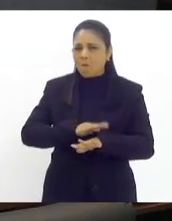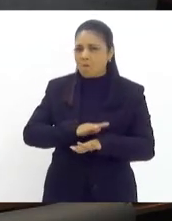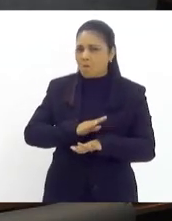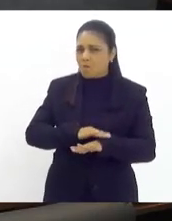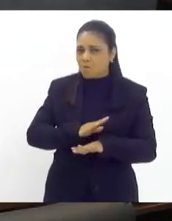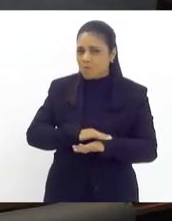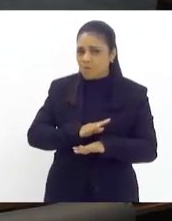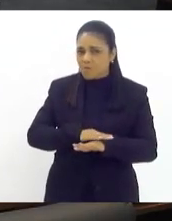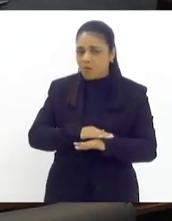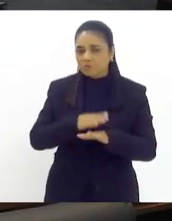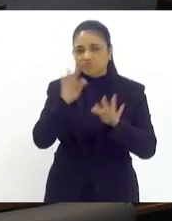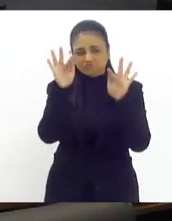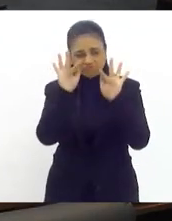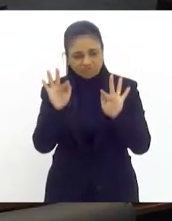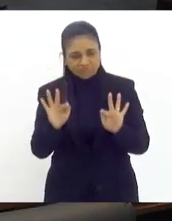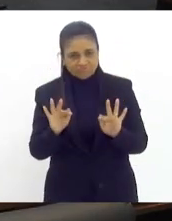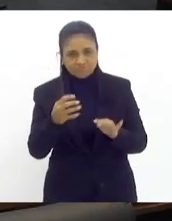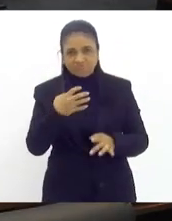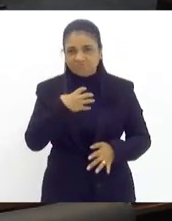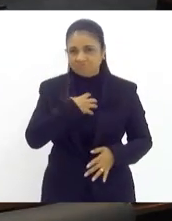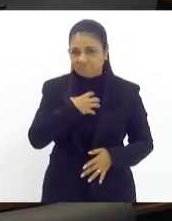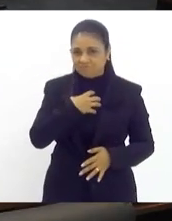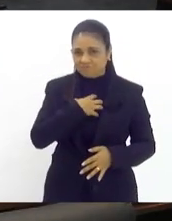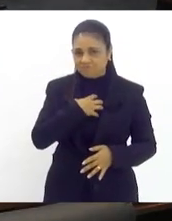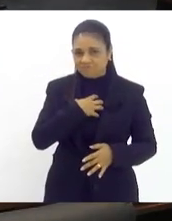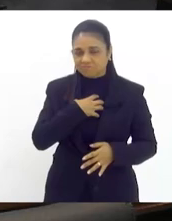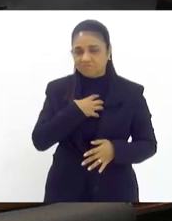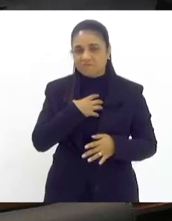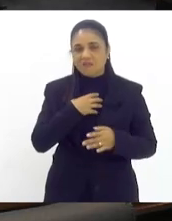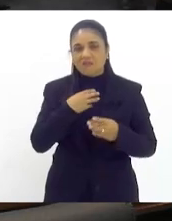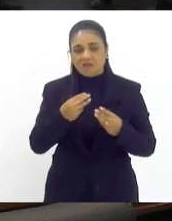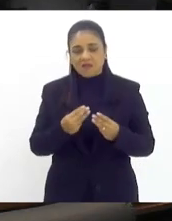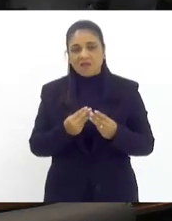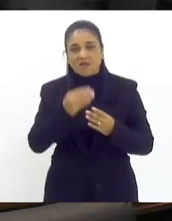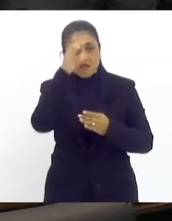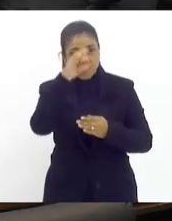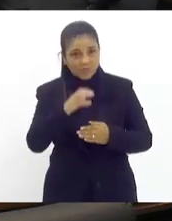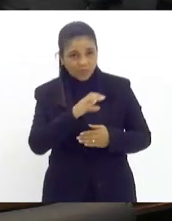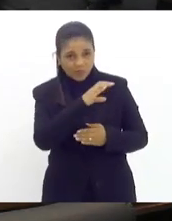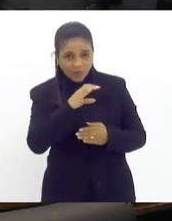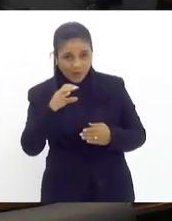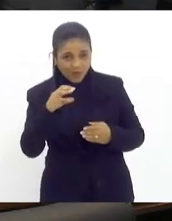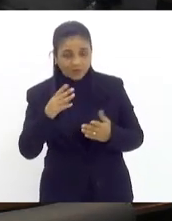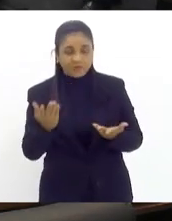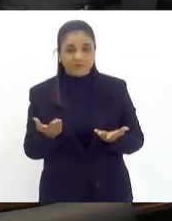muito feliz para nós católicos temos hoje